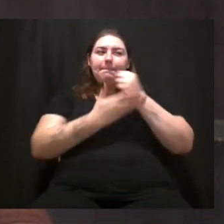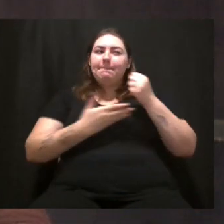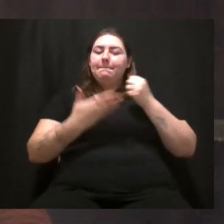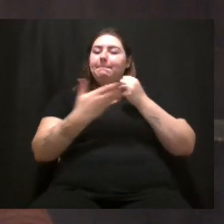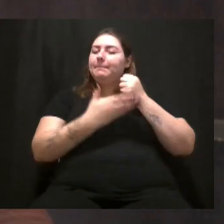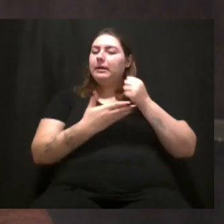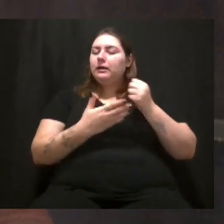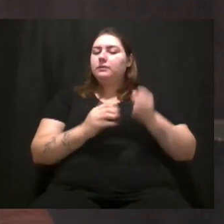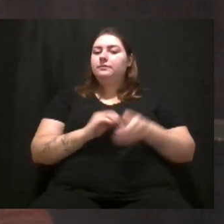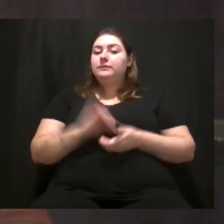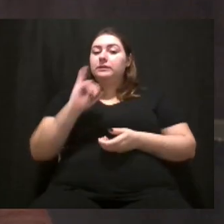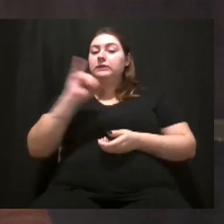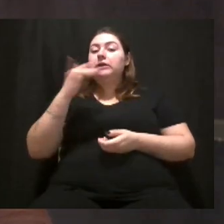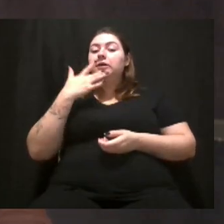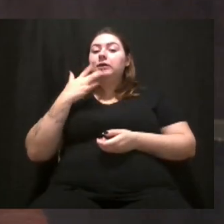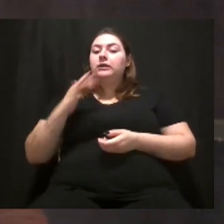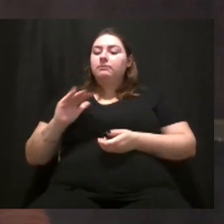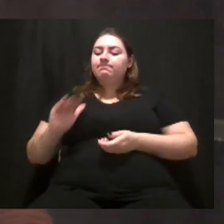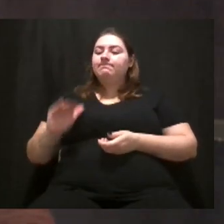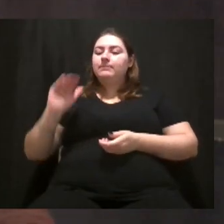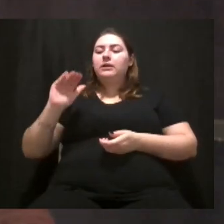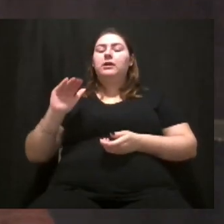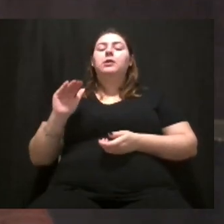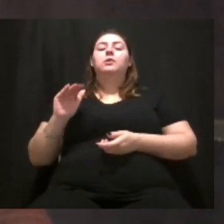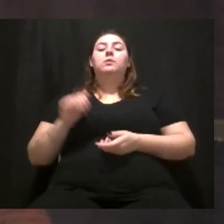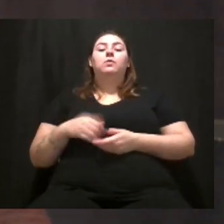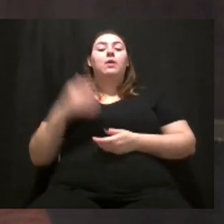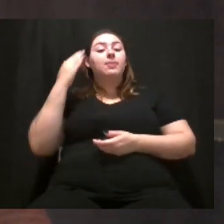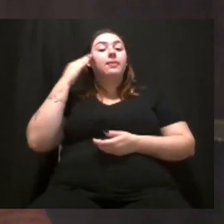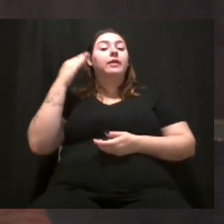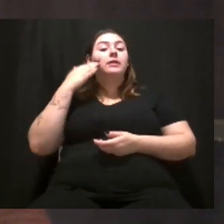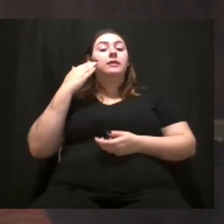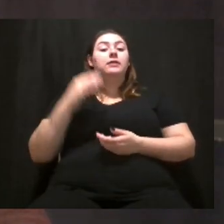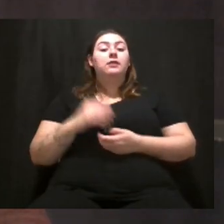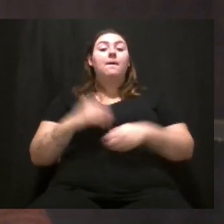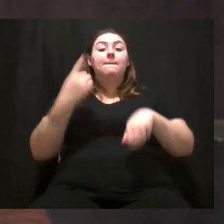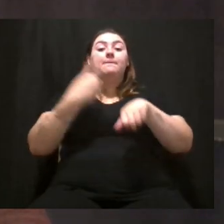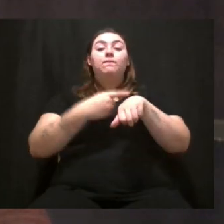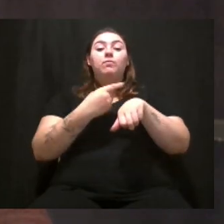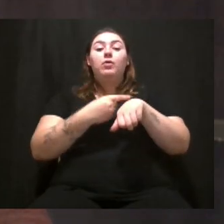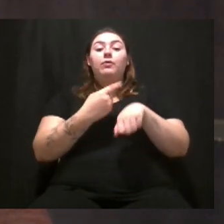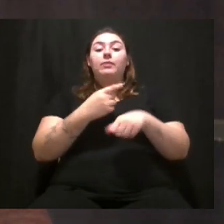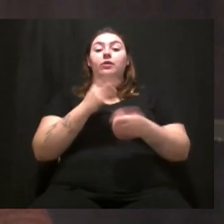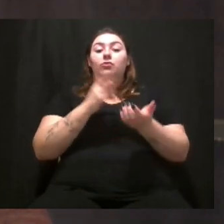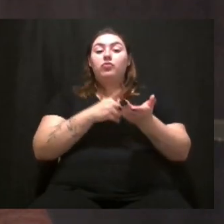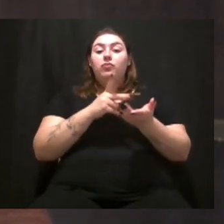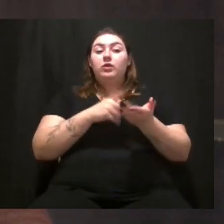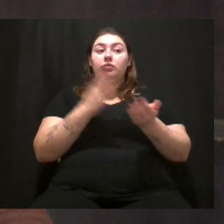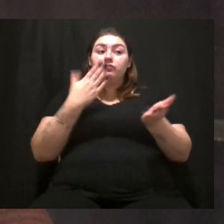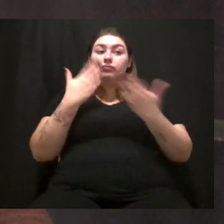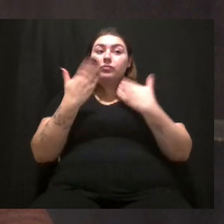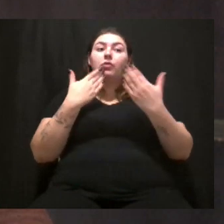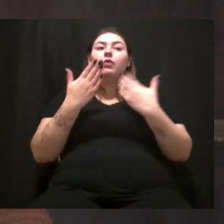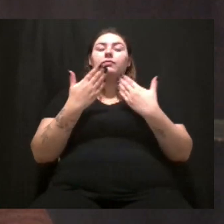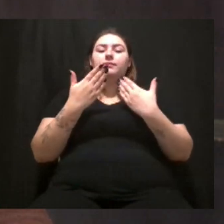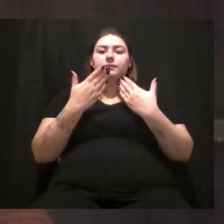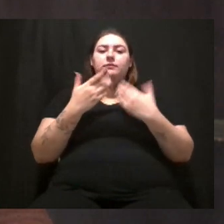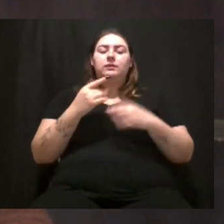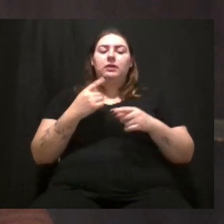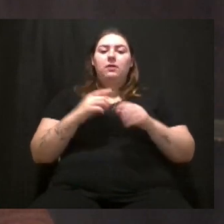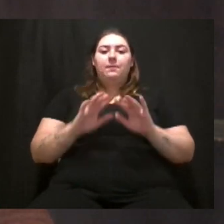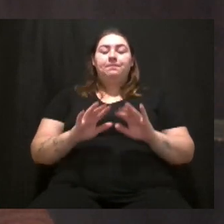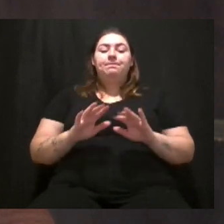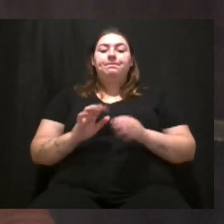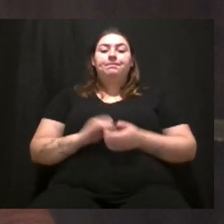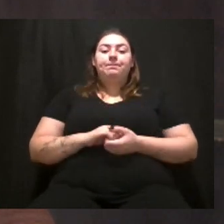sua criança já está maior, já é um adolescente, talvez seja um momento realmente de abrir para o diálogo. E assim, aprender